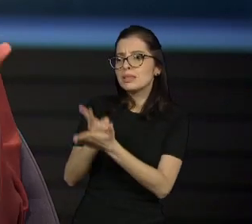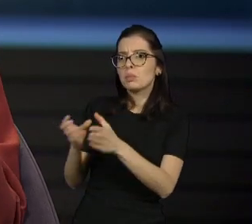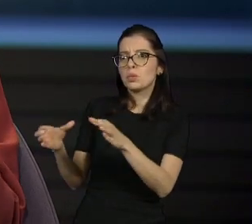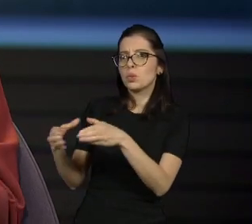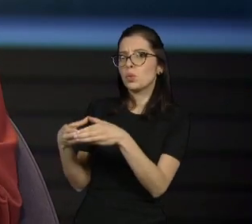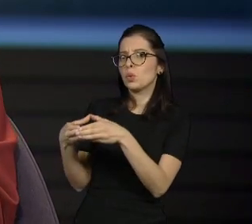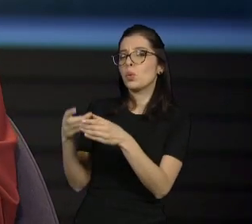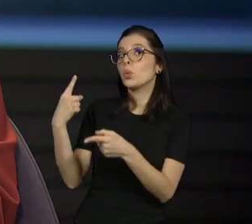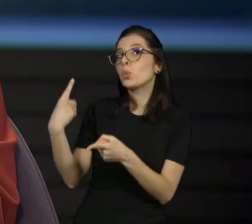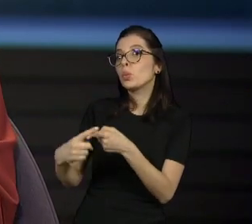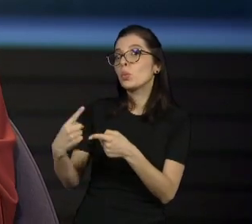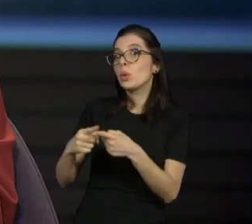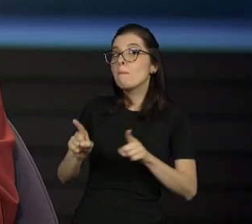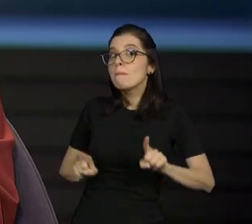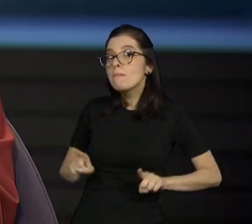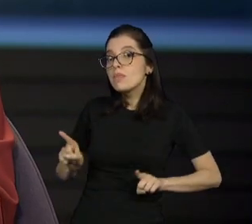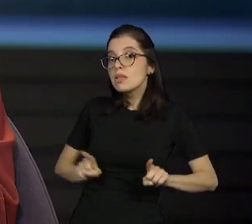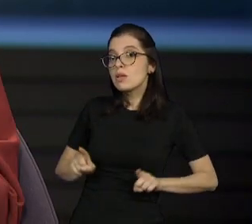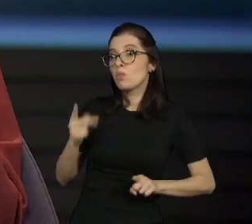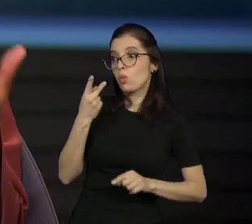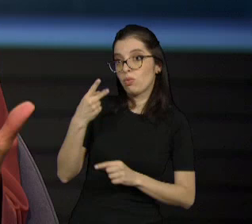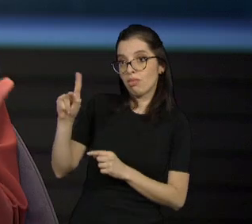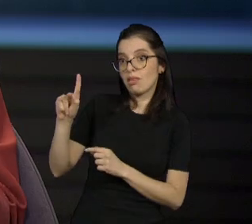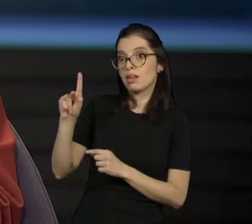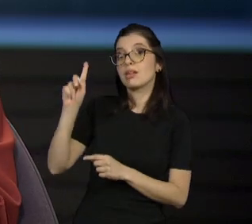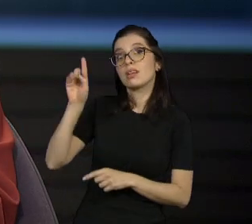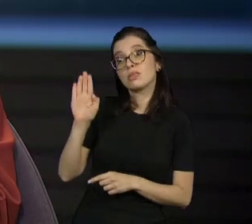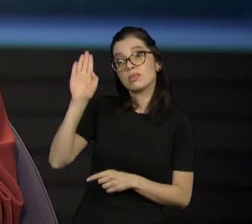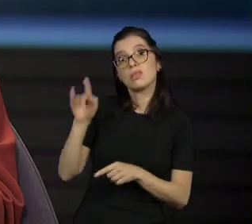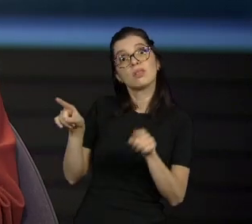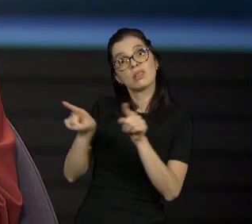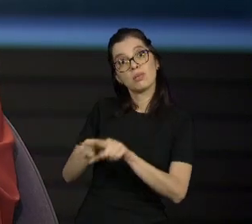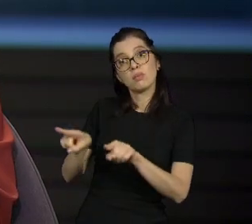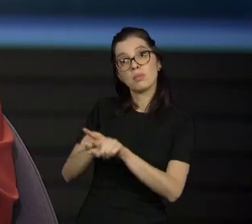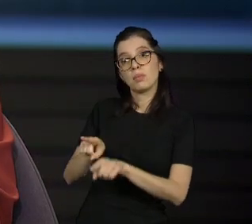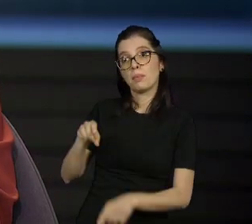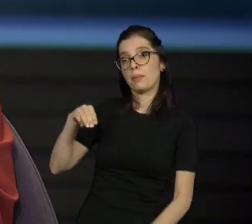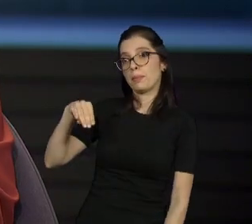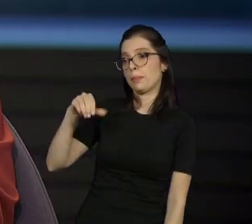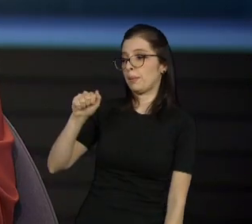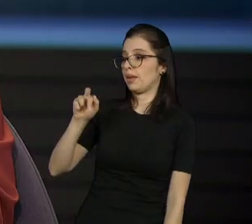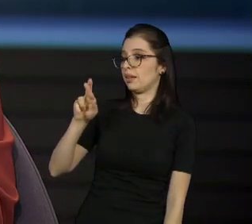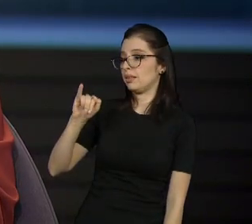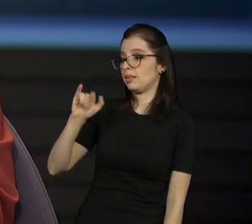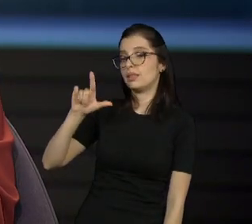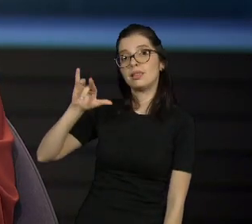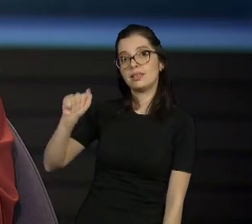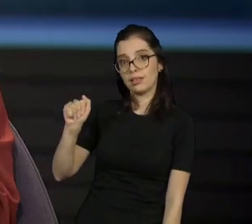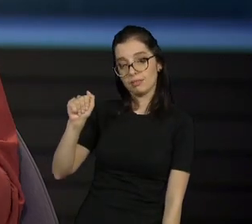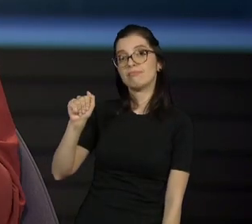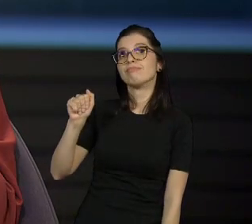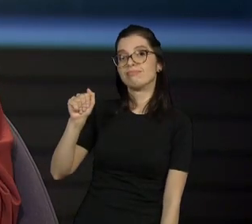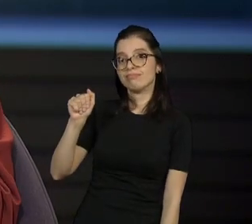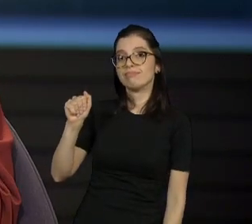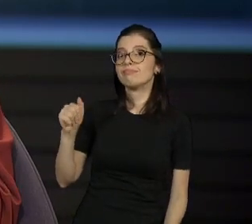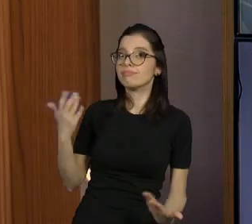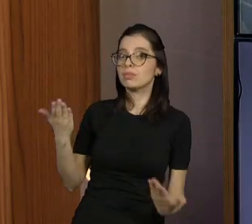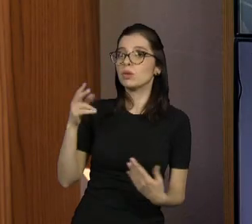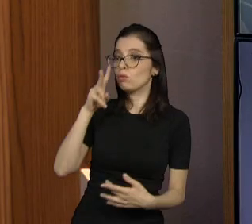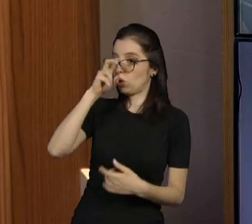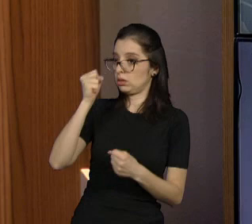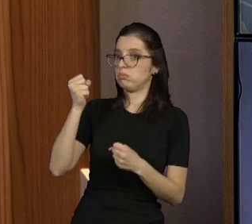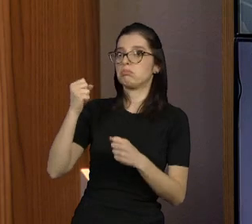é prima de primeiro grau de João Campos, candidata do PT. O PT também tem uma trajetória forte, principalmente na